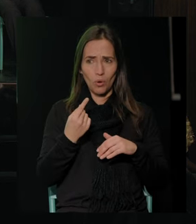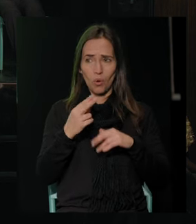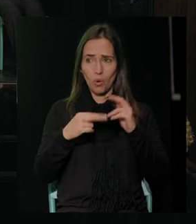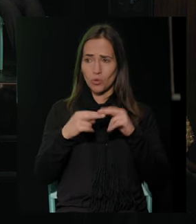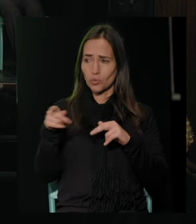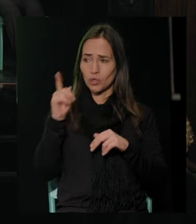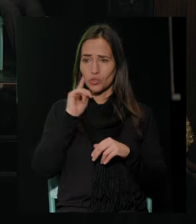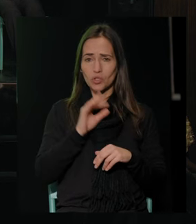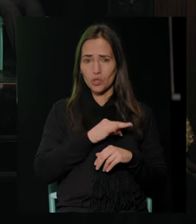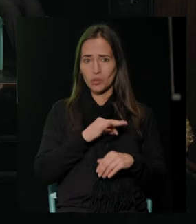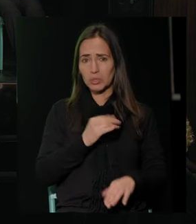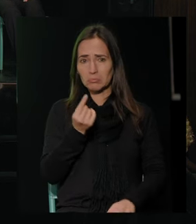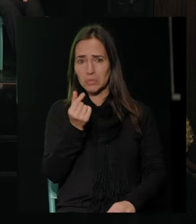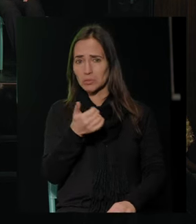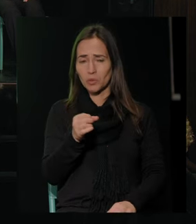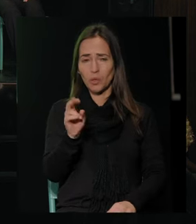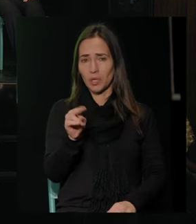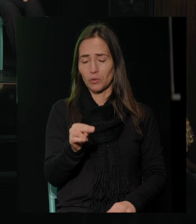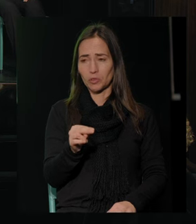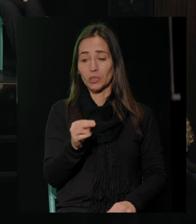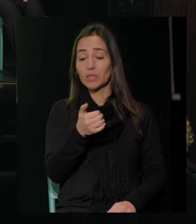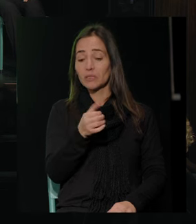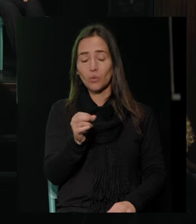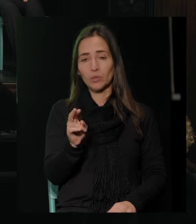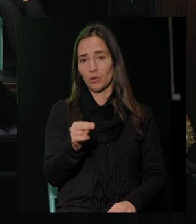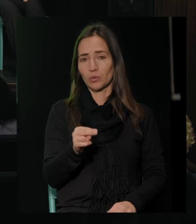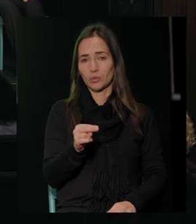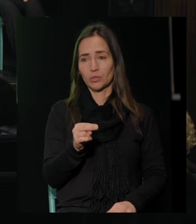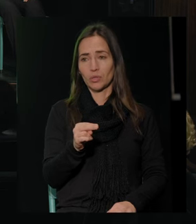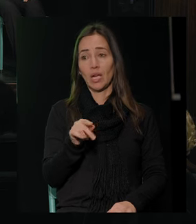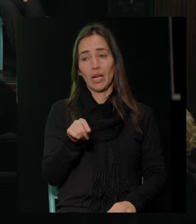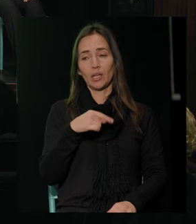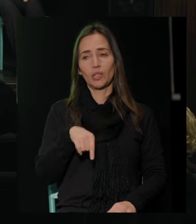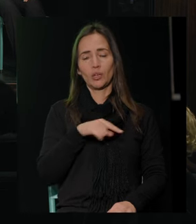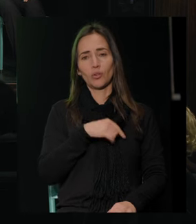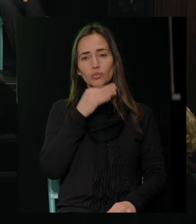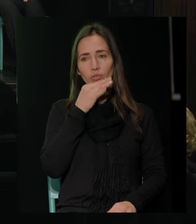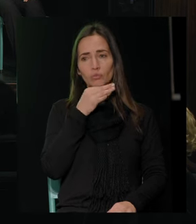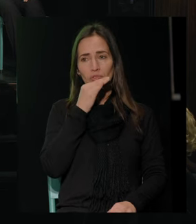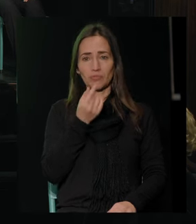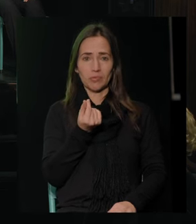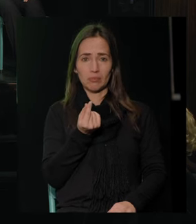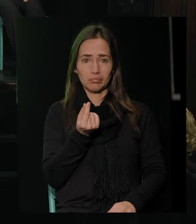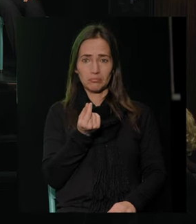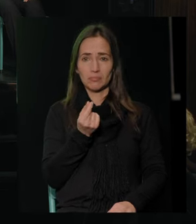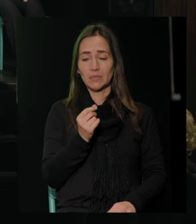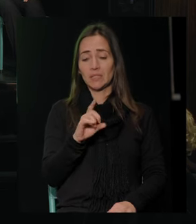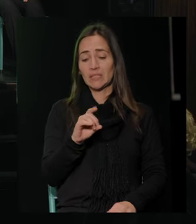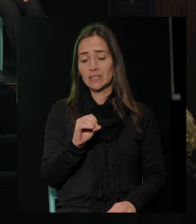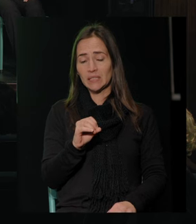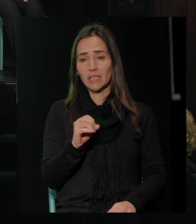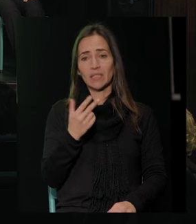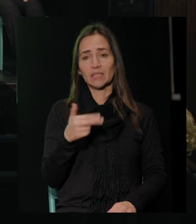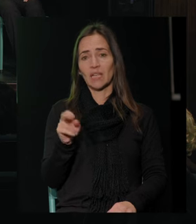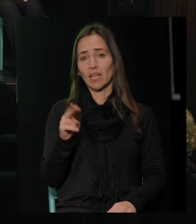aquelas senhoras custa 50 euros. 50 euros. E, portanto, aí estamos a falar de rendas entre os 60 e os 100